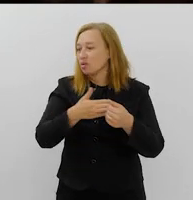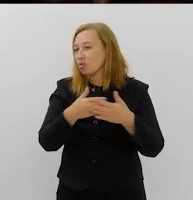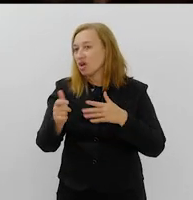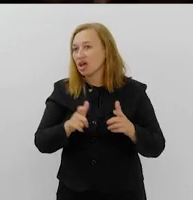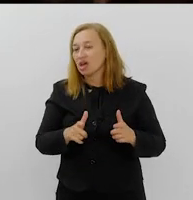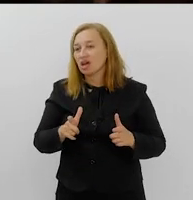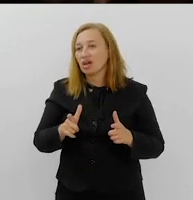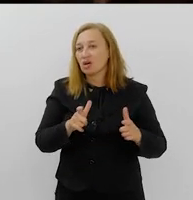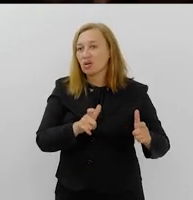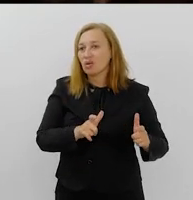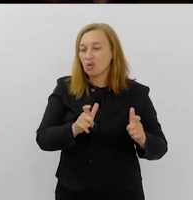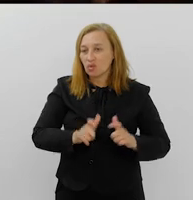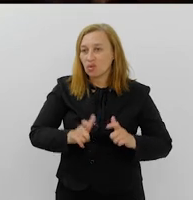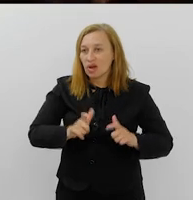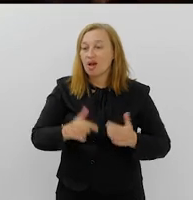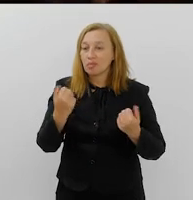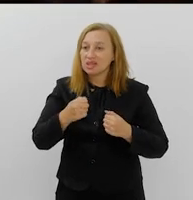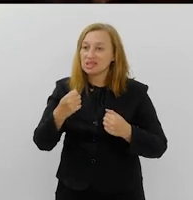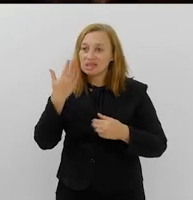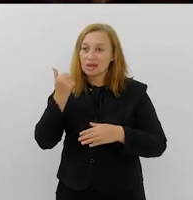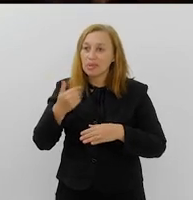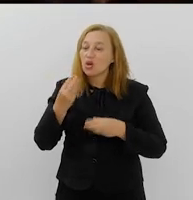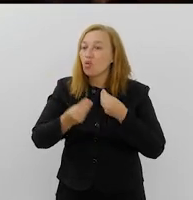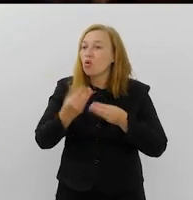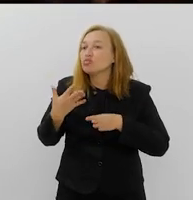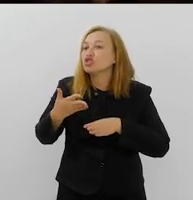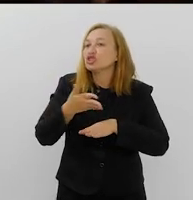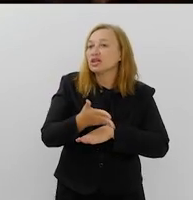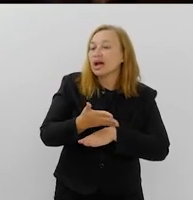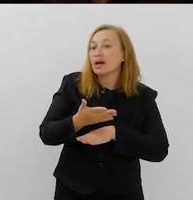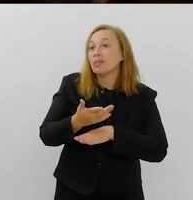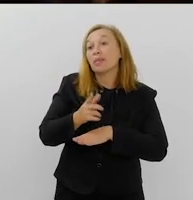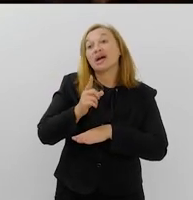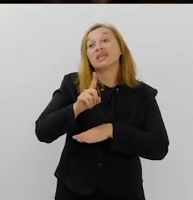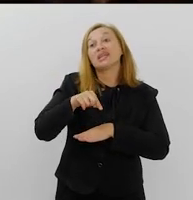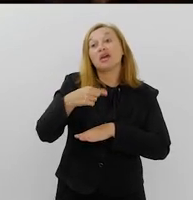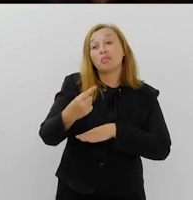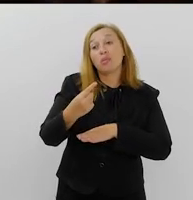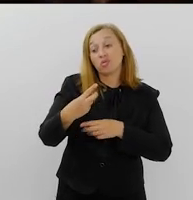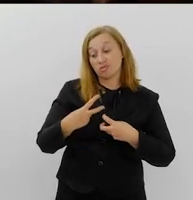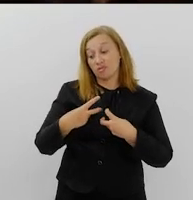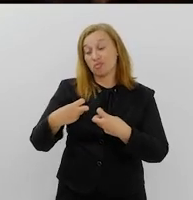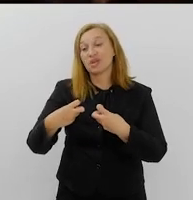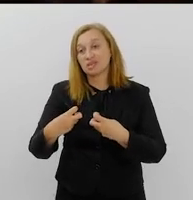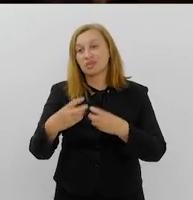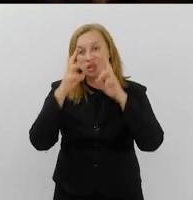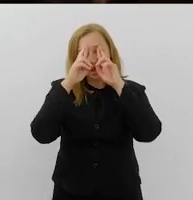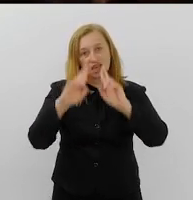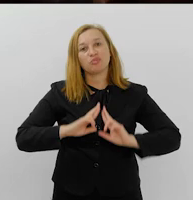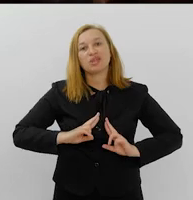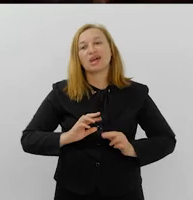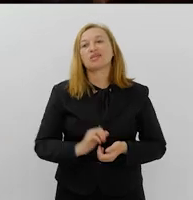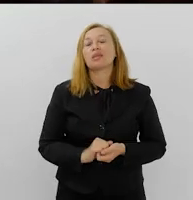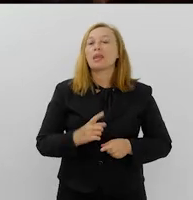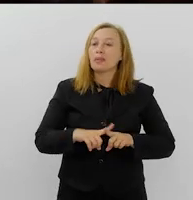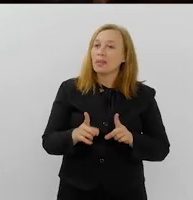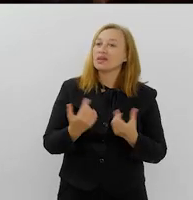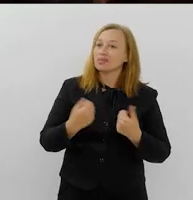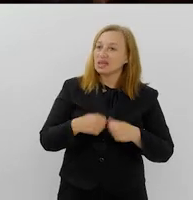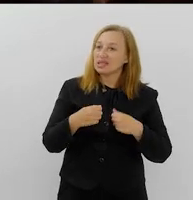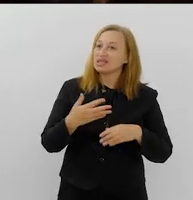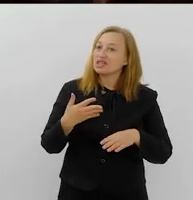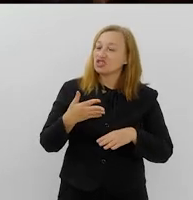para a gente chegar a algum lugar, a gente tem que saber chegar primeiro, para que depois a gente possa ser notado, a gente possa ser